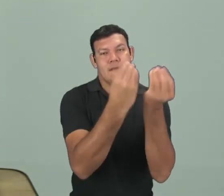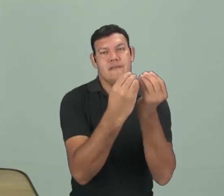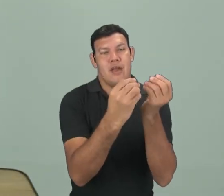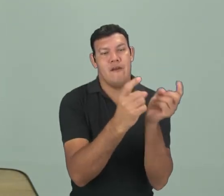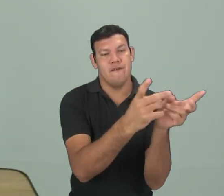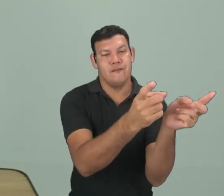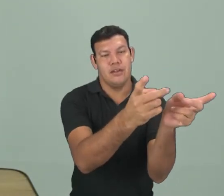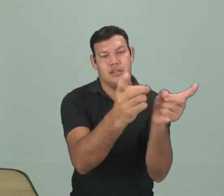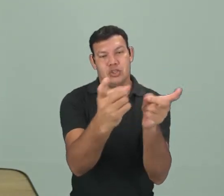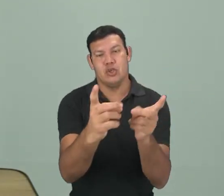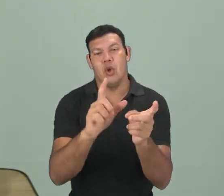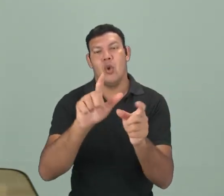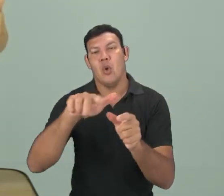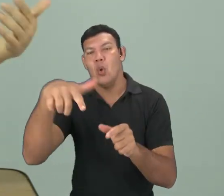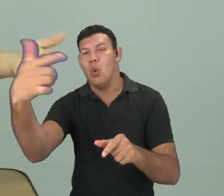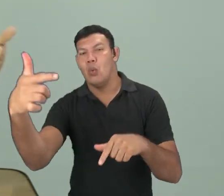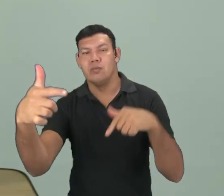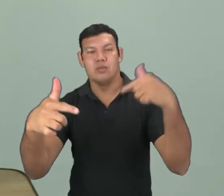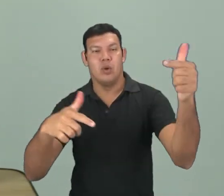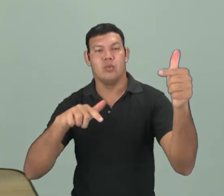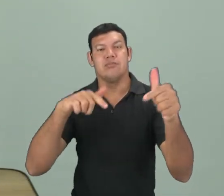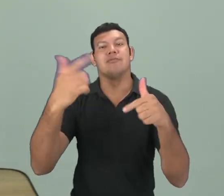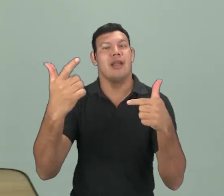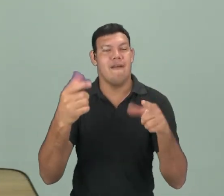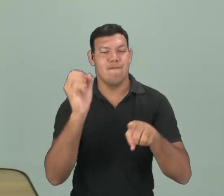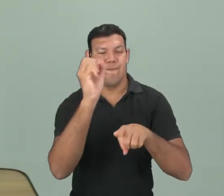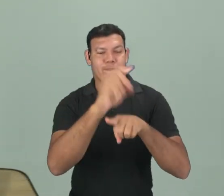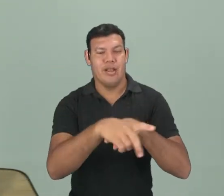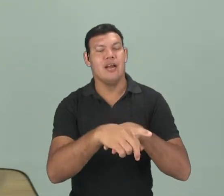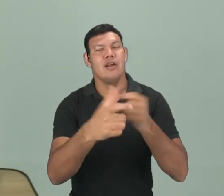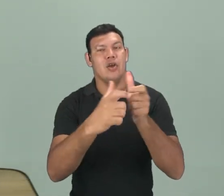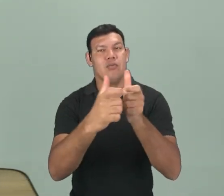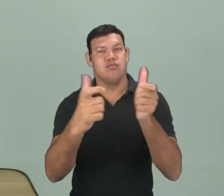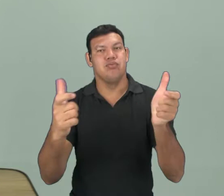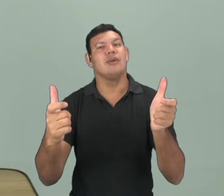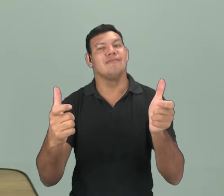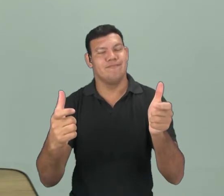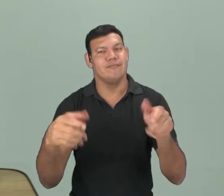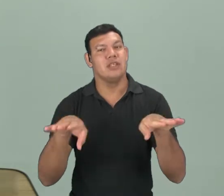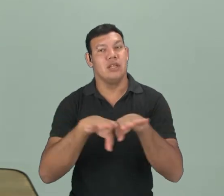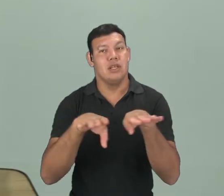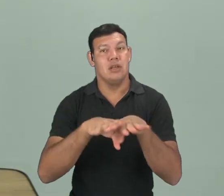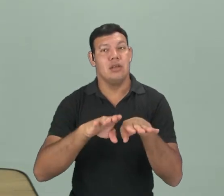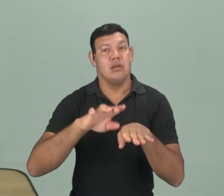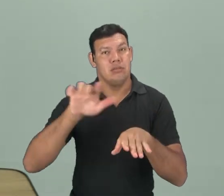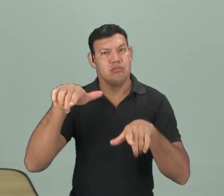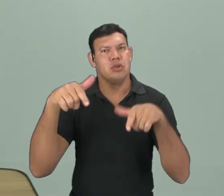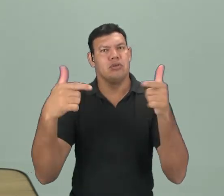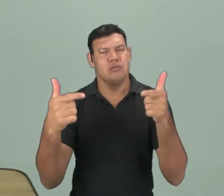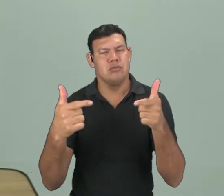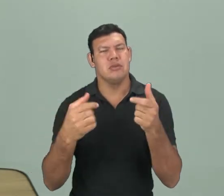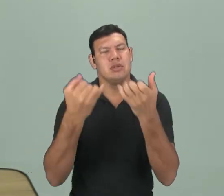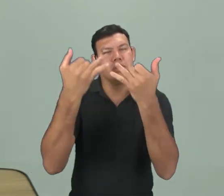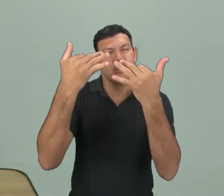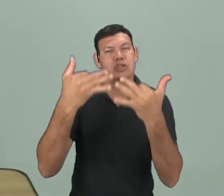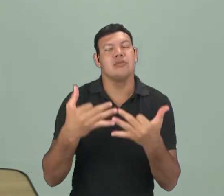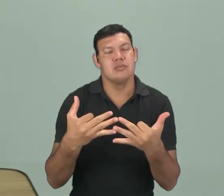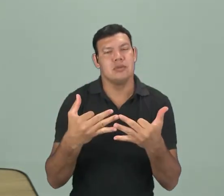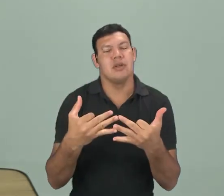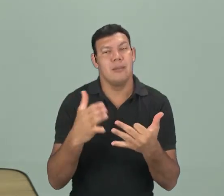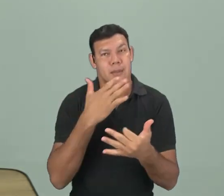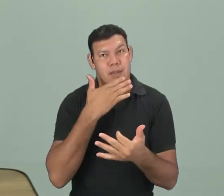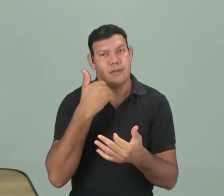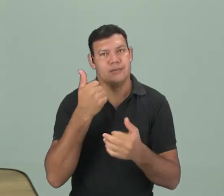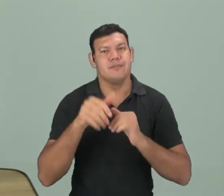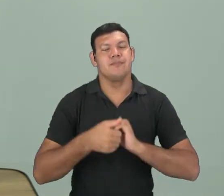prestação de outros serviços, e aí a geração de empregos, várias outras questões que a gente pode, aos poucos a gente vai entendendo,